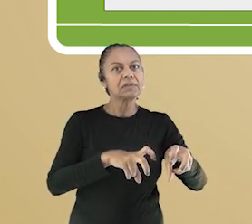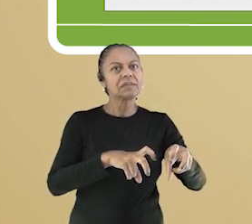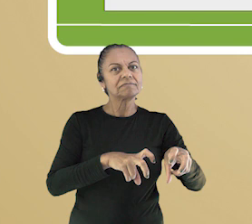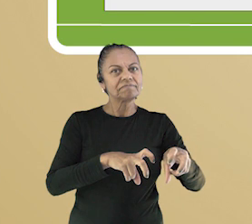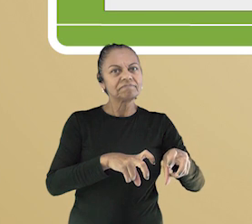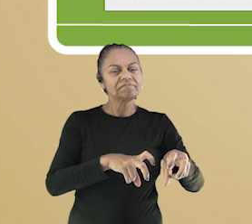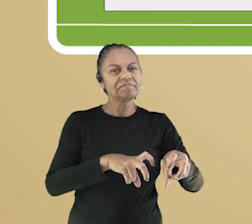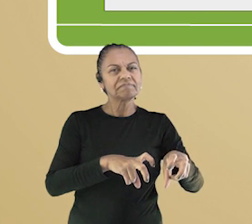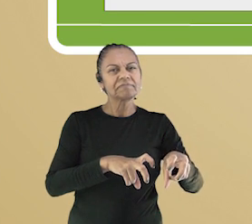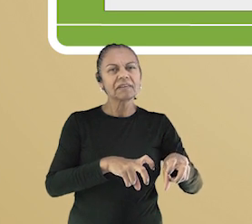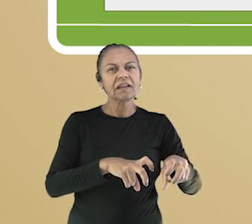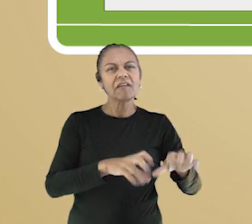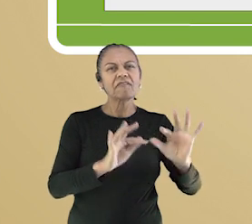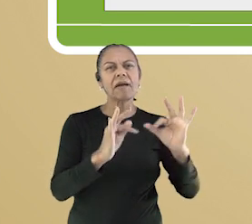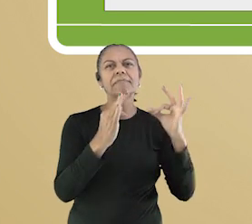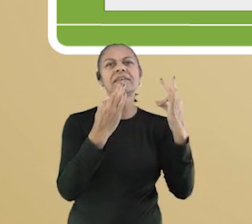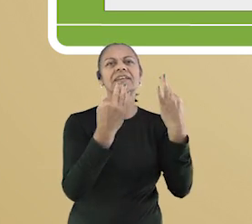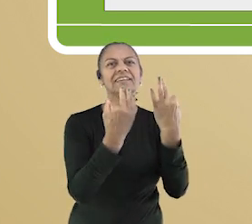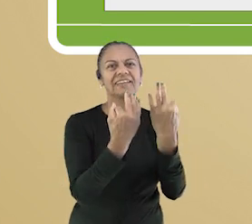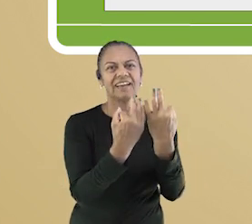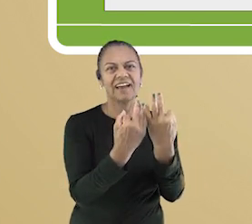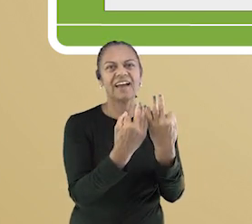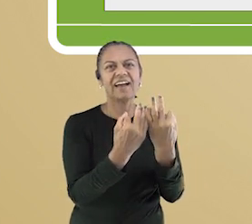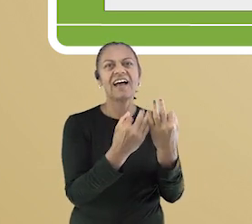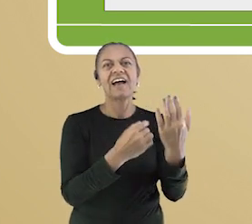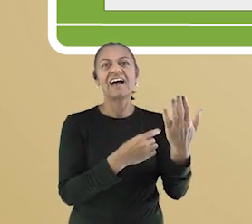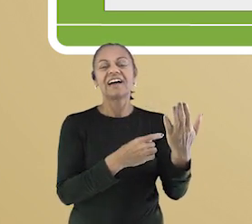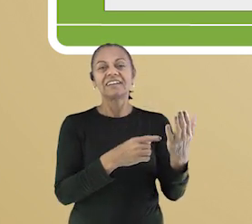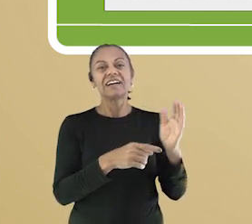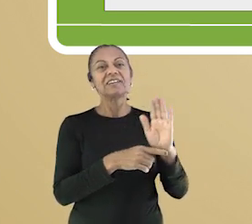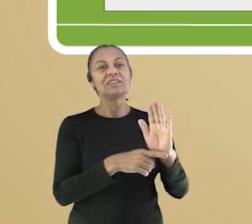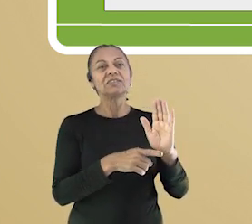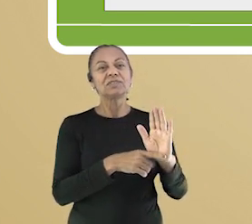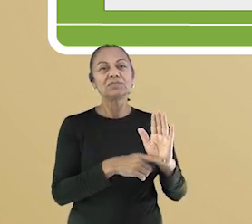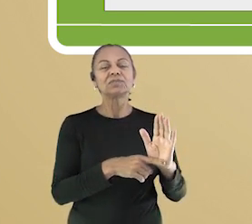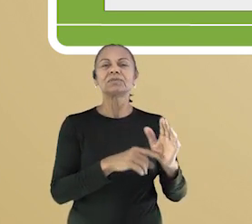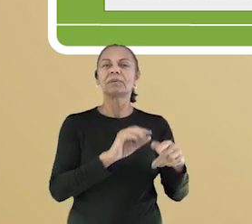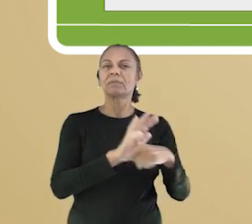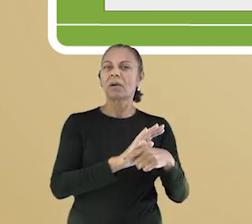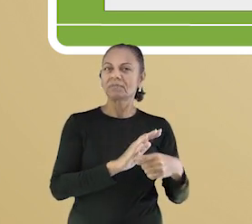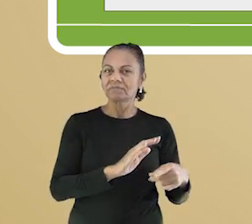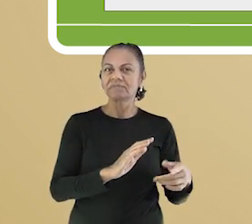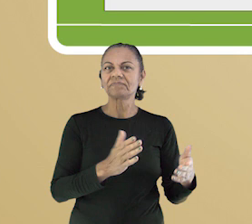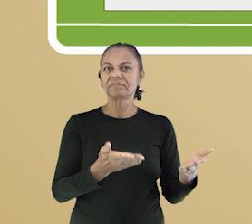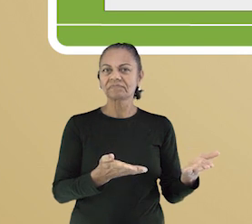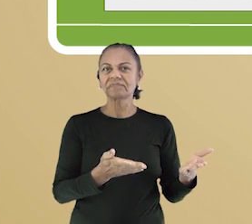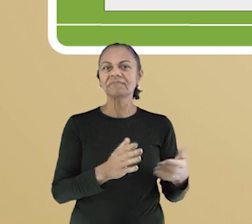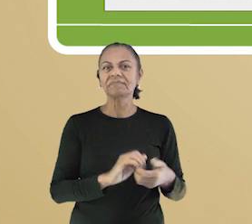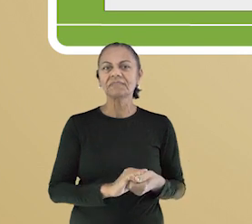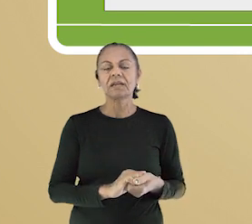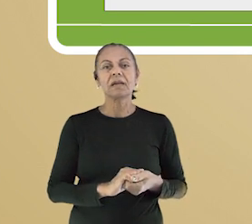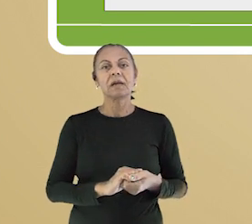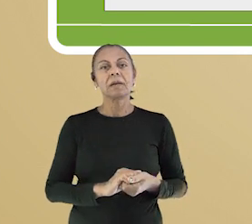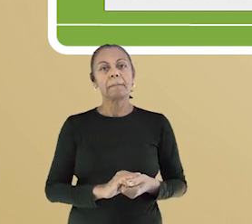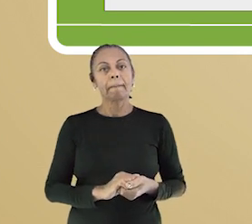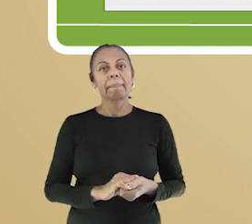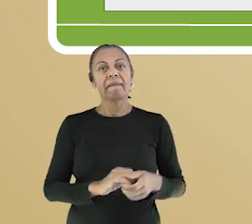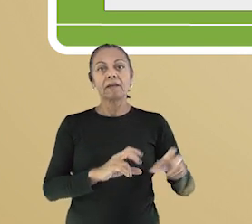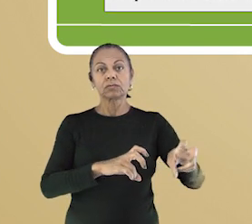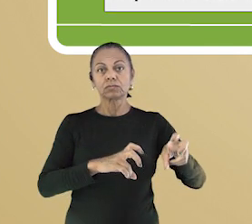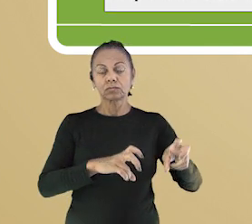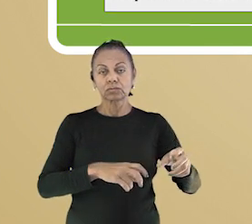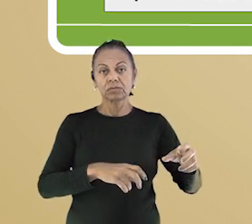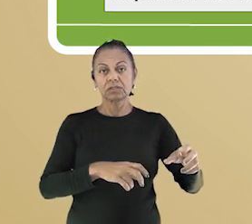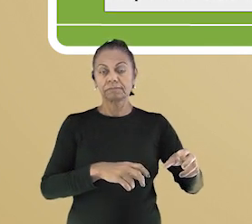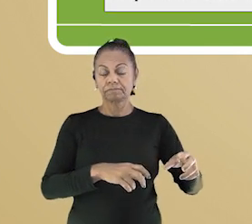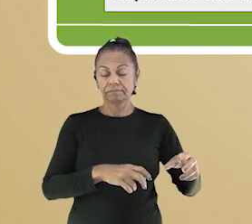pequenos produtores para o sustento próprio, enquanto a agricultura comercial é destinada ao mercado interno, mas principalmente ao externo.